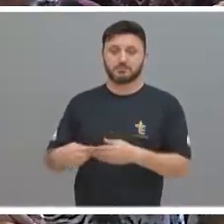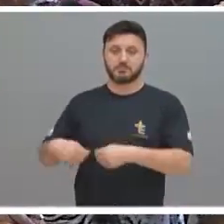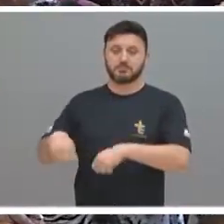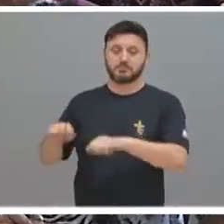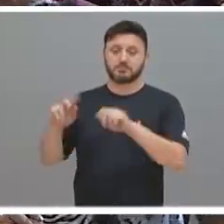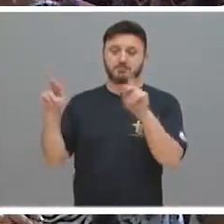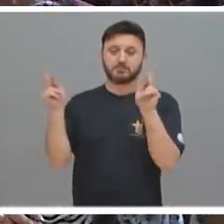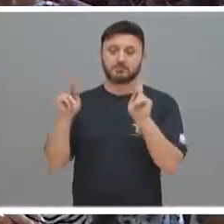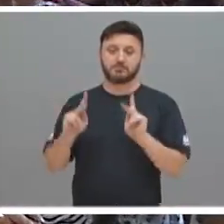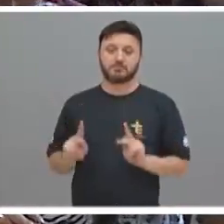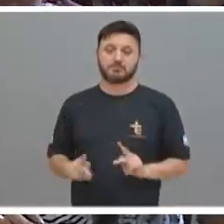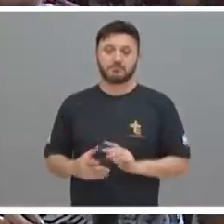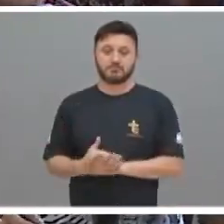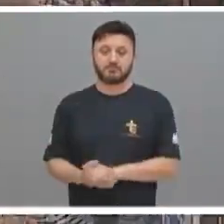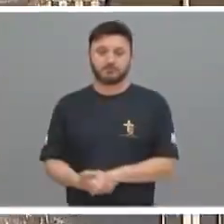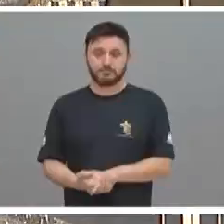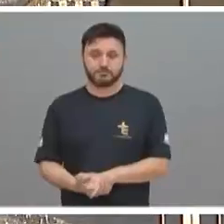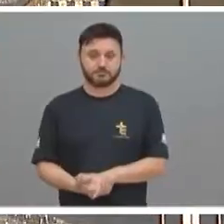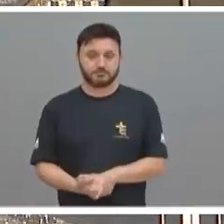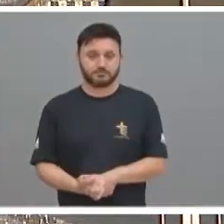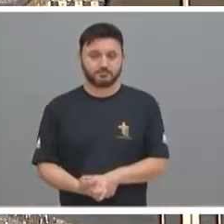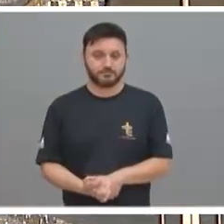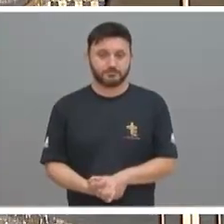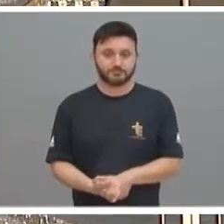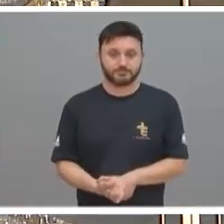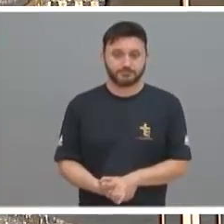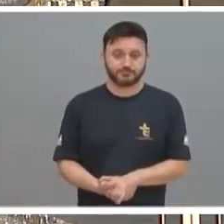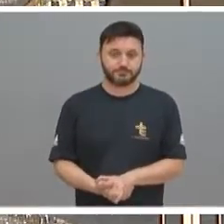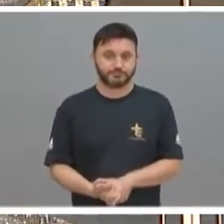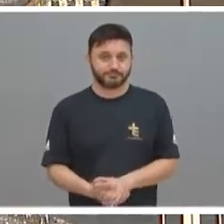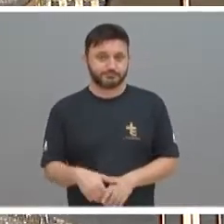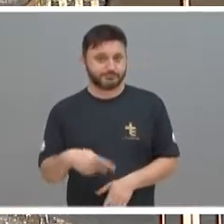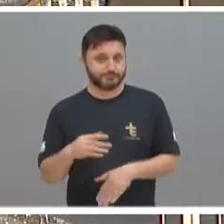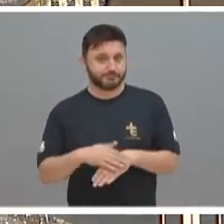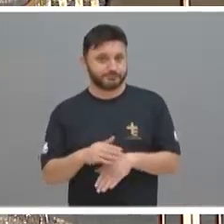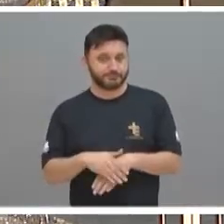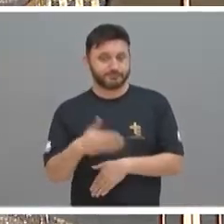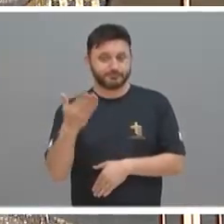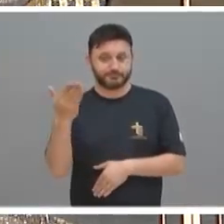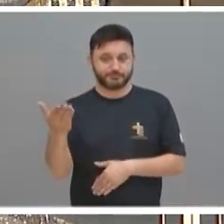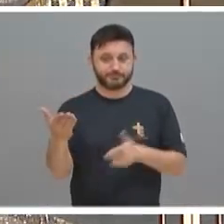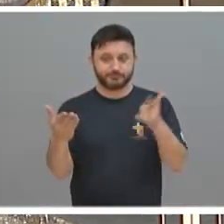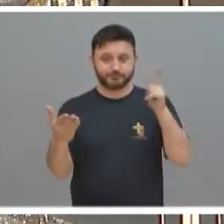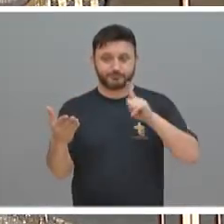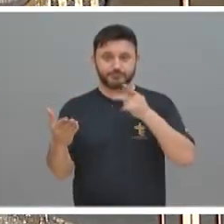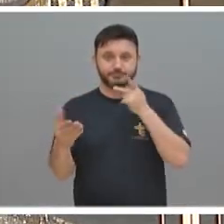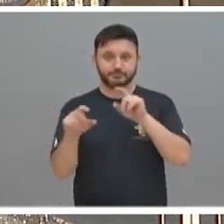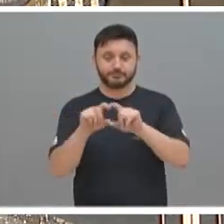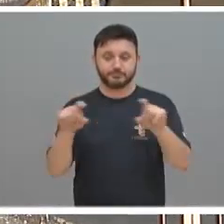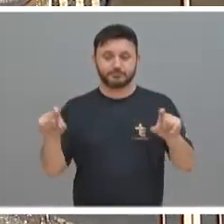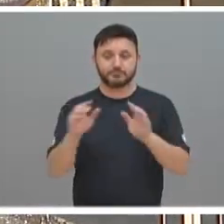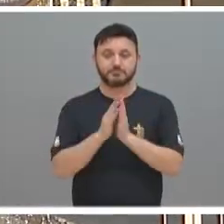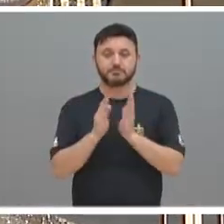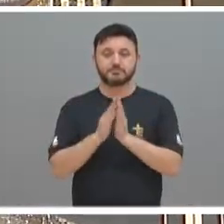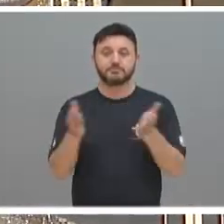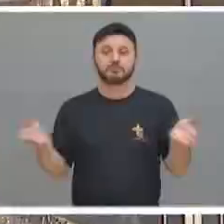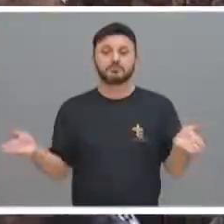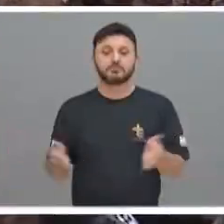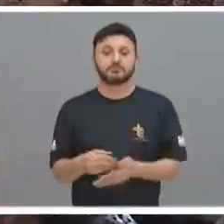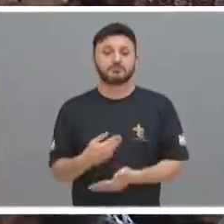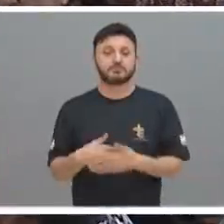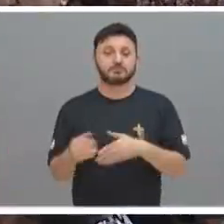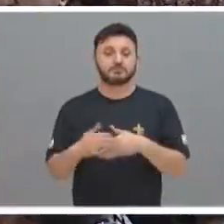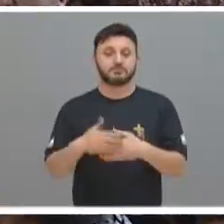o pecado do mundo, dai-nos a paz. Estenda sua mão e vamos repetir a frase orante de hoje. Estenda a tua